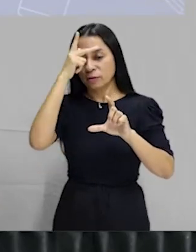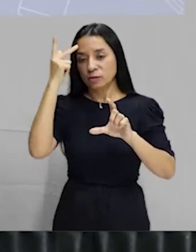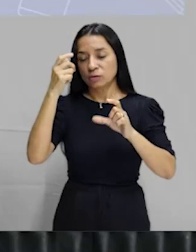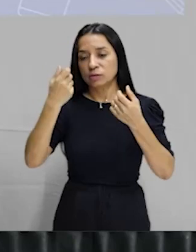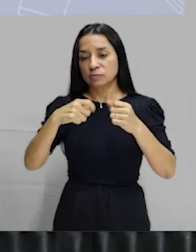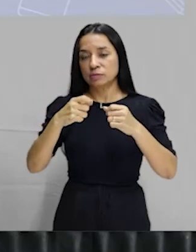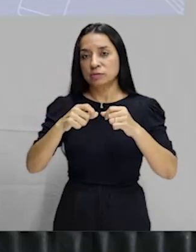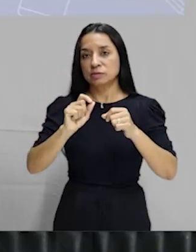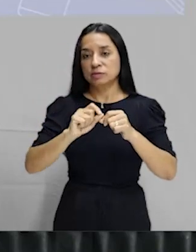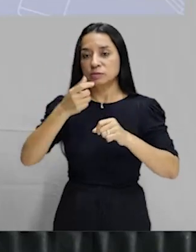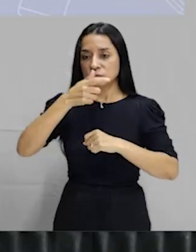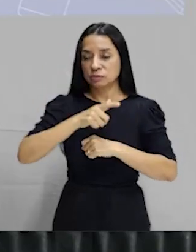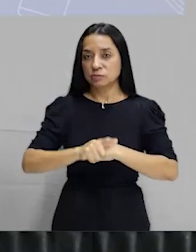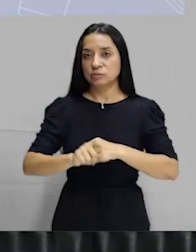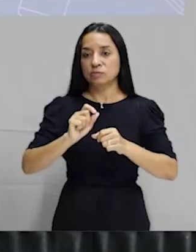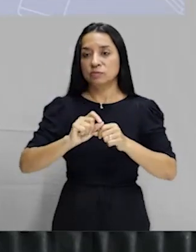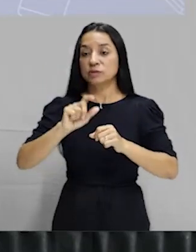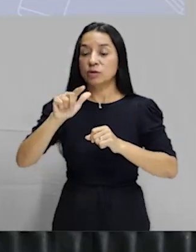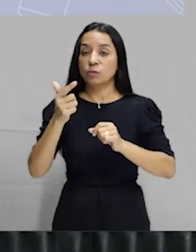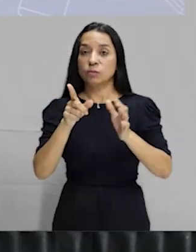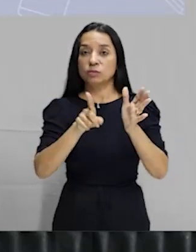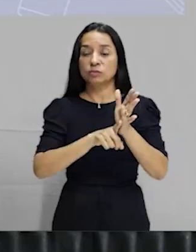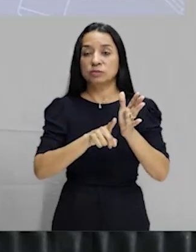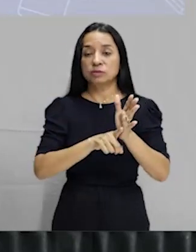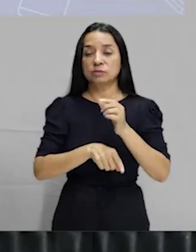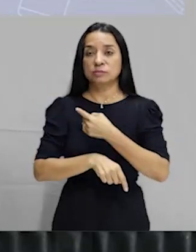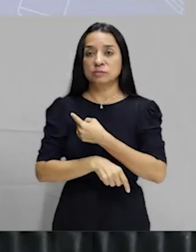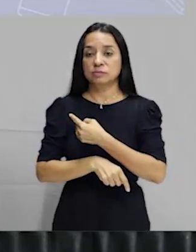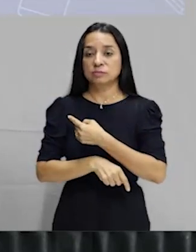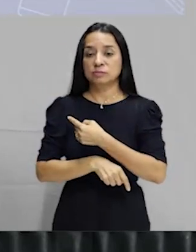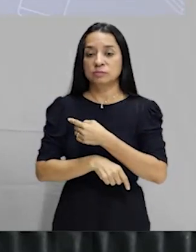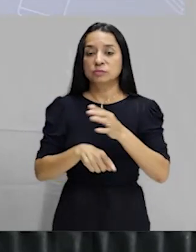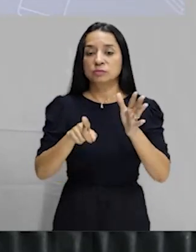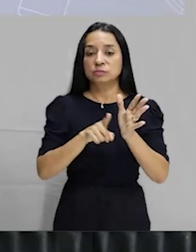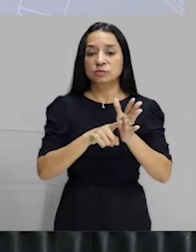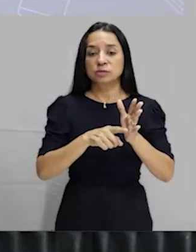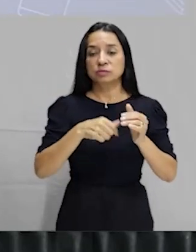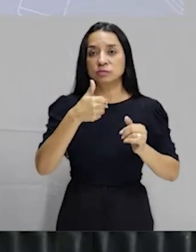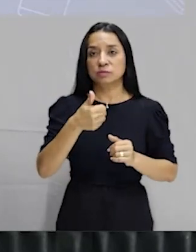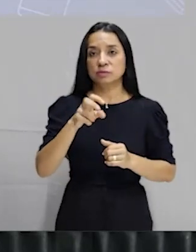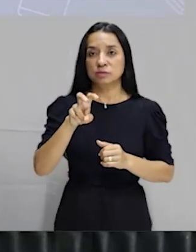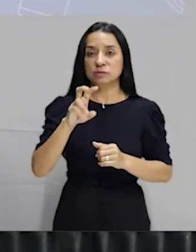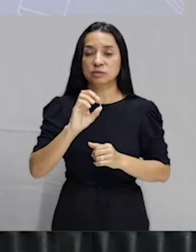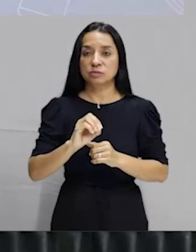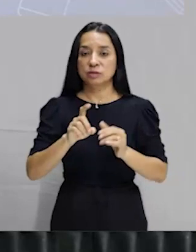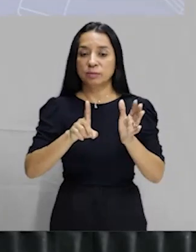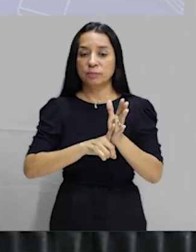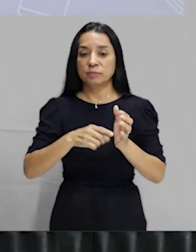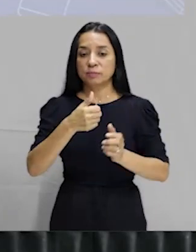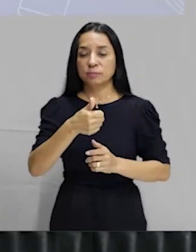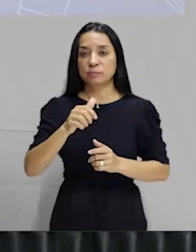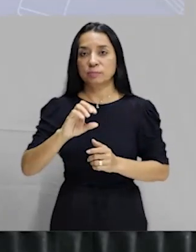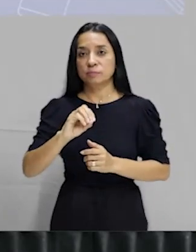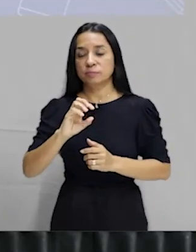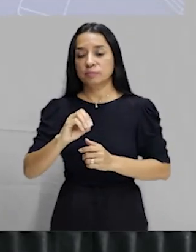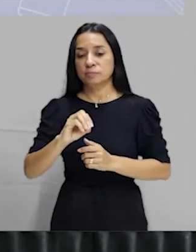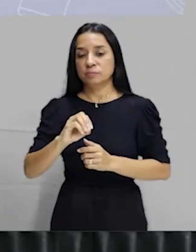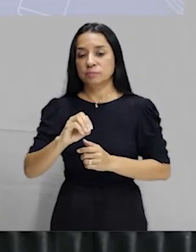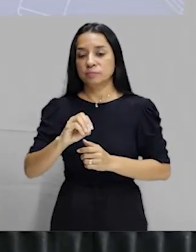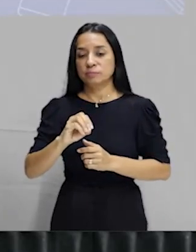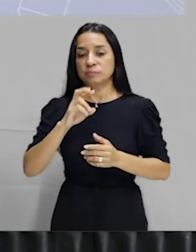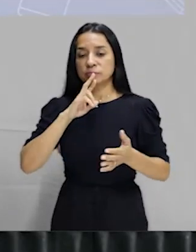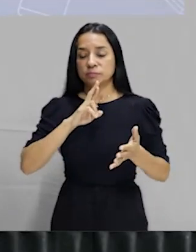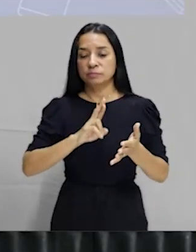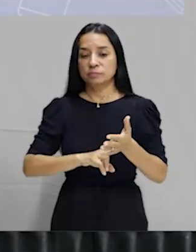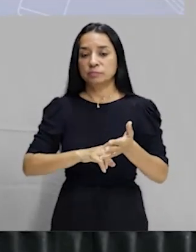uma vez, fazer outra subtração. No caso, agora, a minha subtração é 150 menos 100. E a nossa